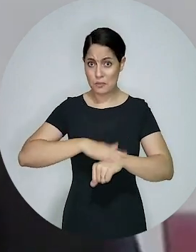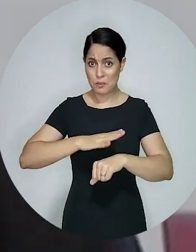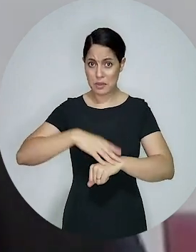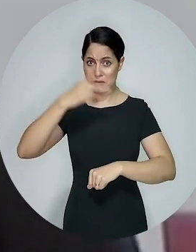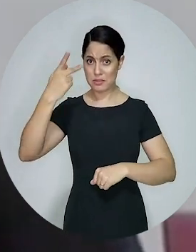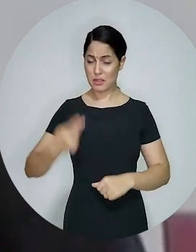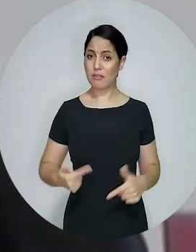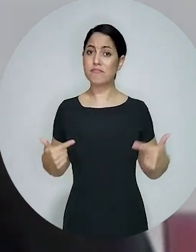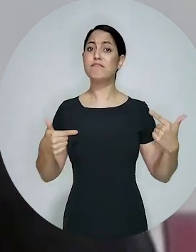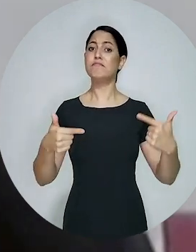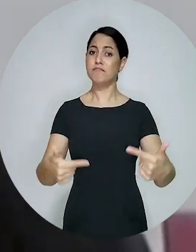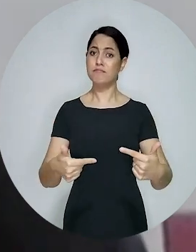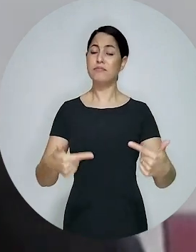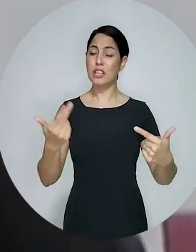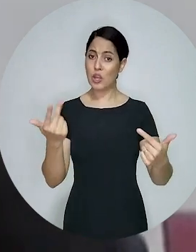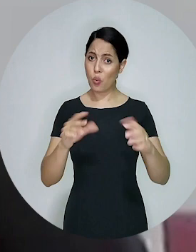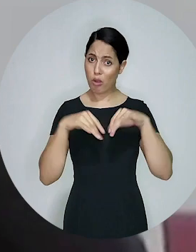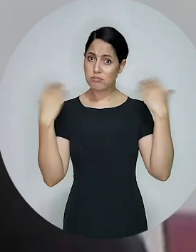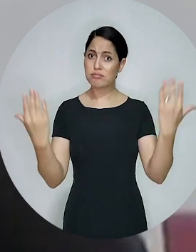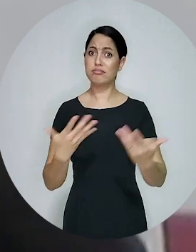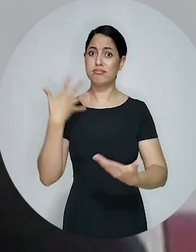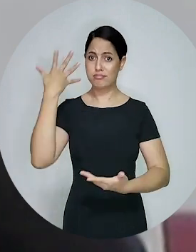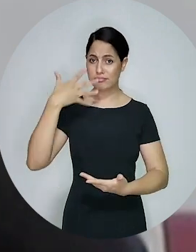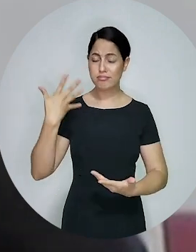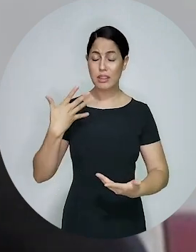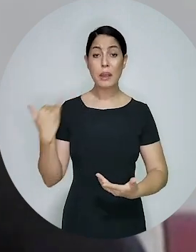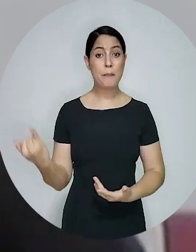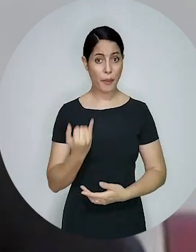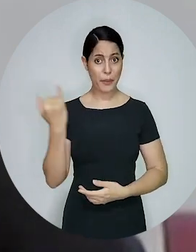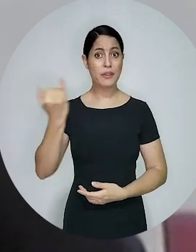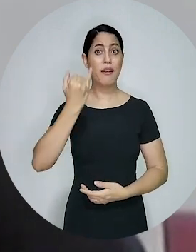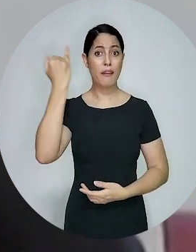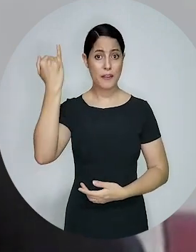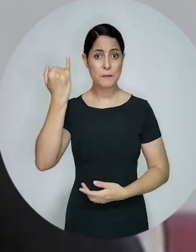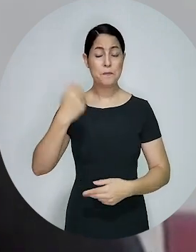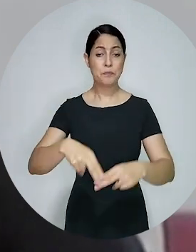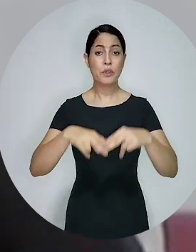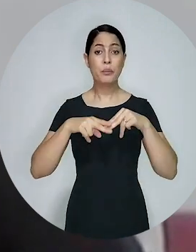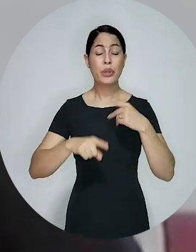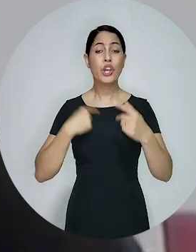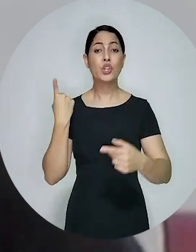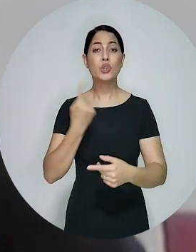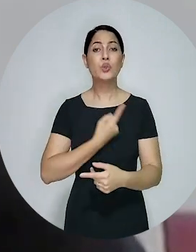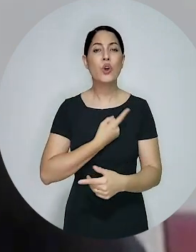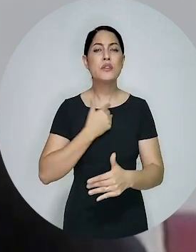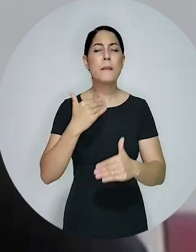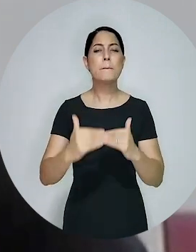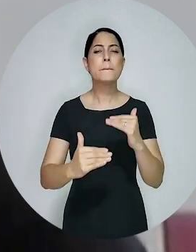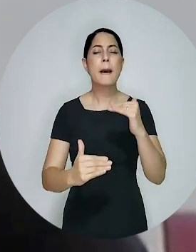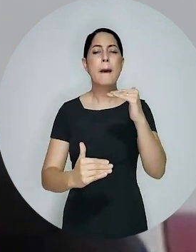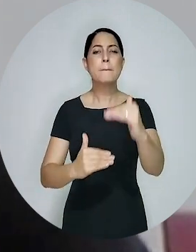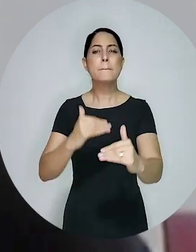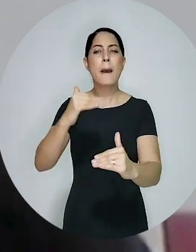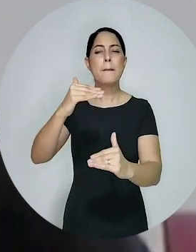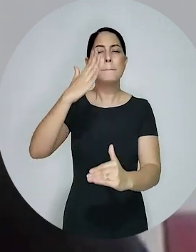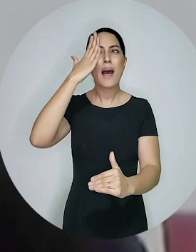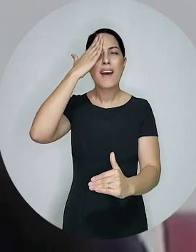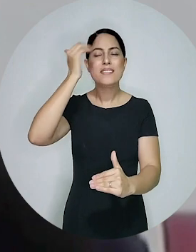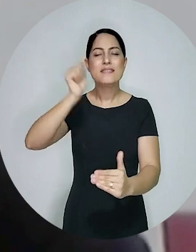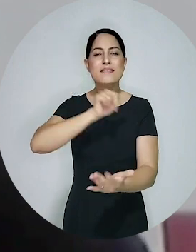necessidade de termos mais momentos como esse. Momentos que são fundamentais para que nós possamos